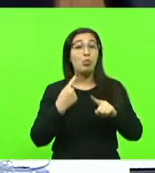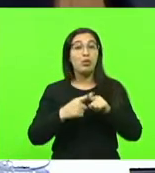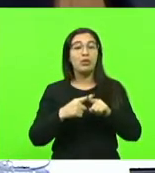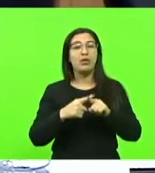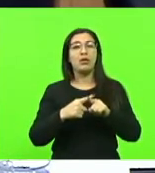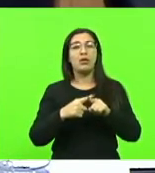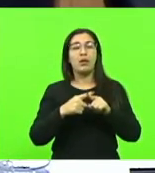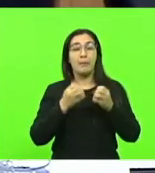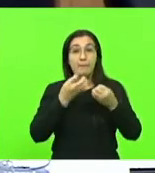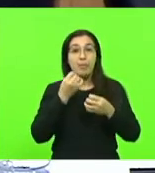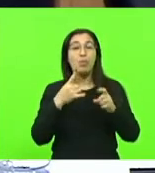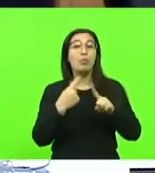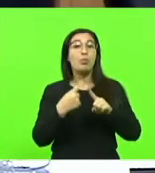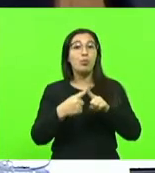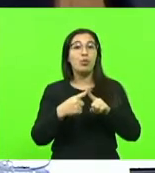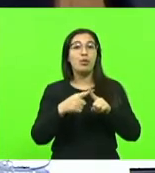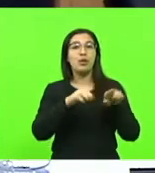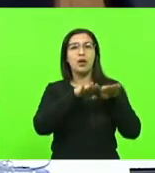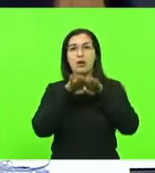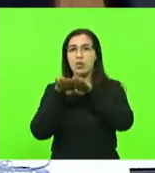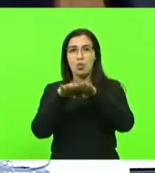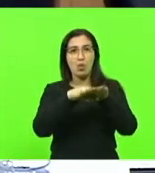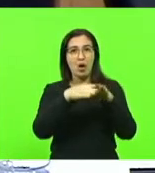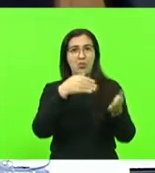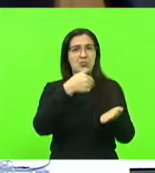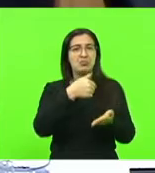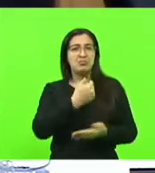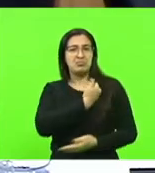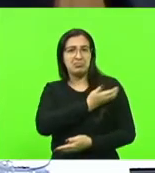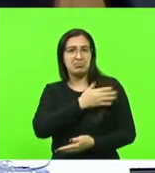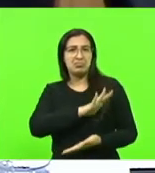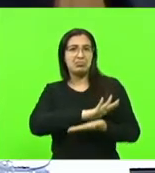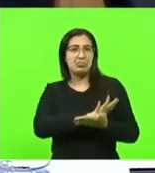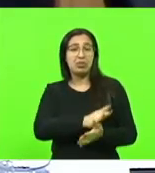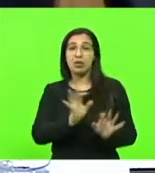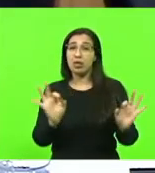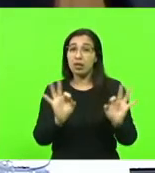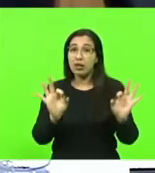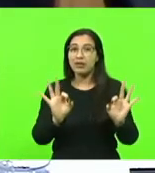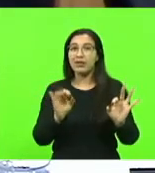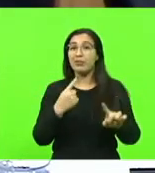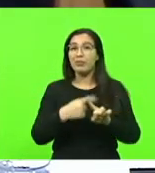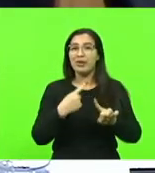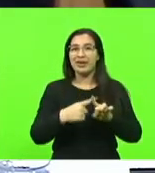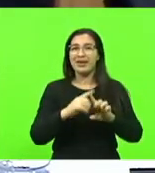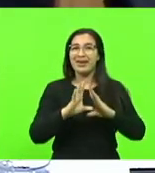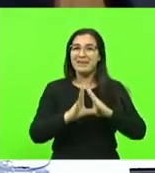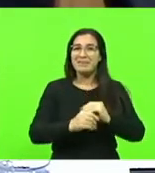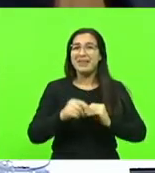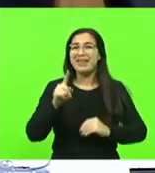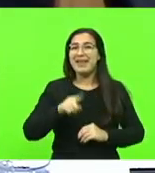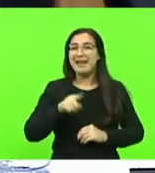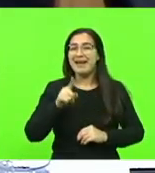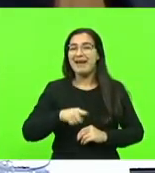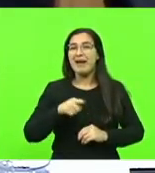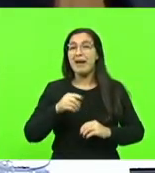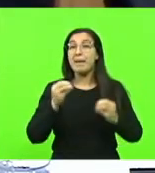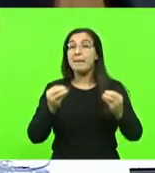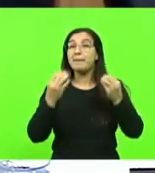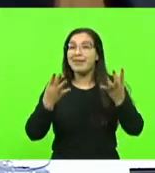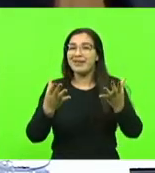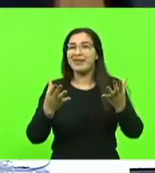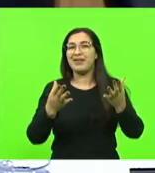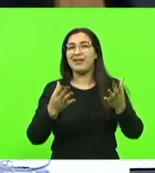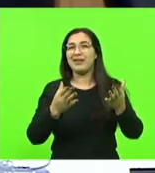e não discriminava ninguém. Porque a emenda não é para discriminar ou quem está na base, ou